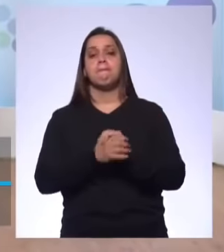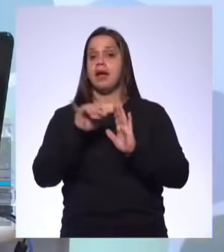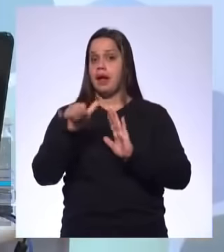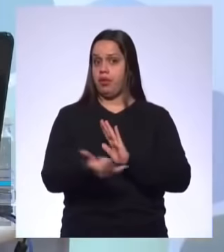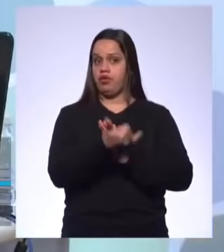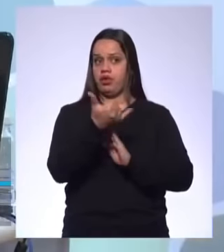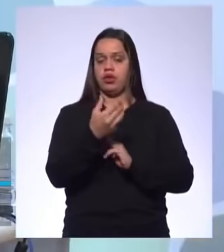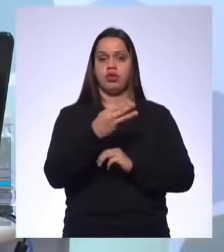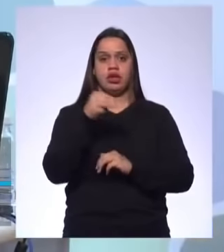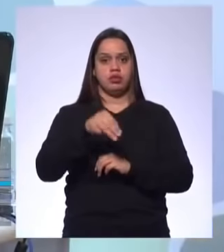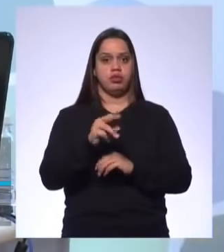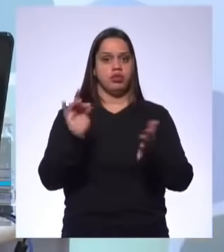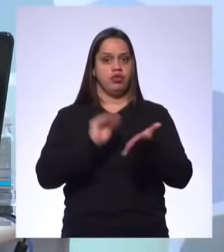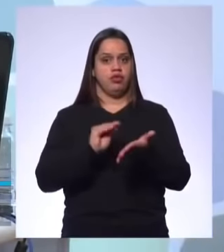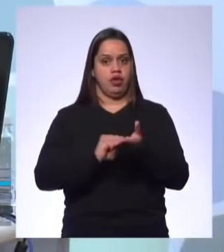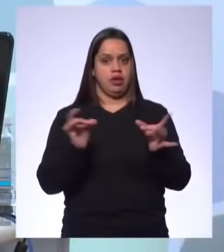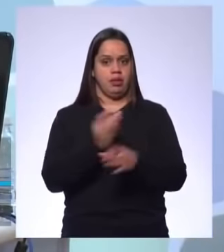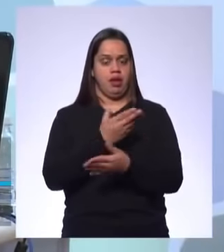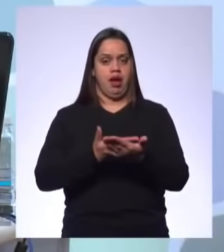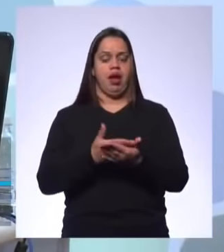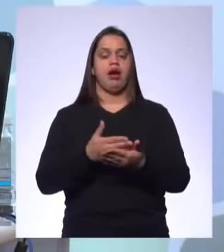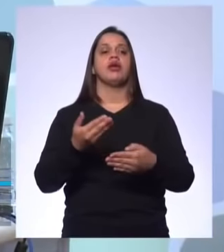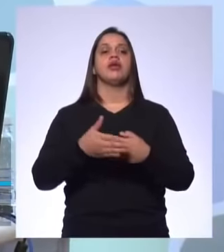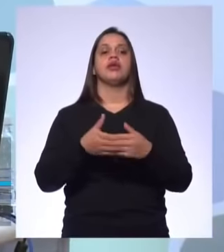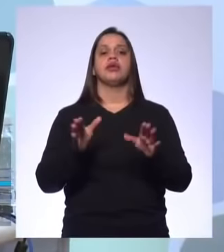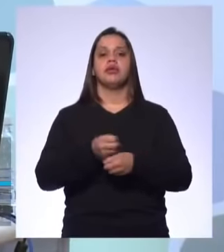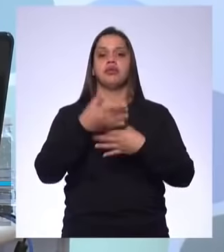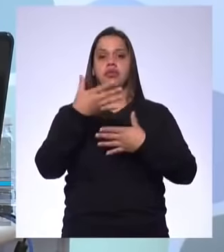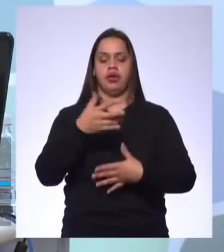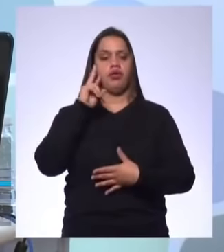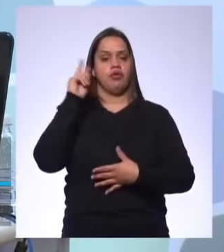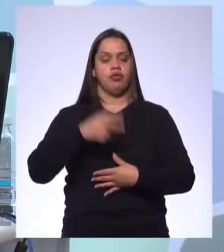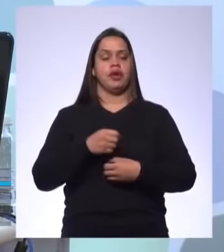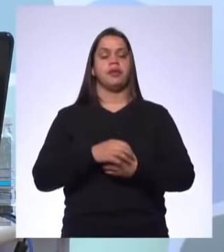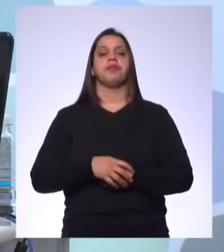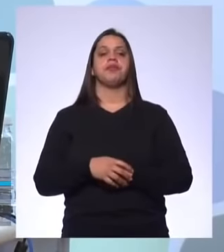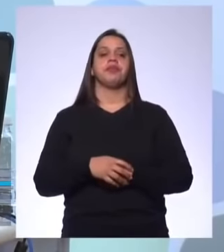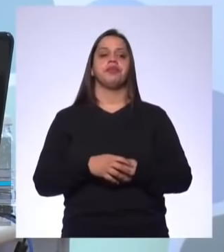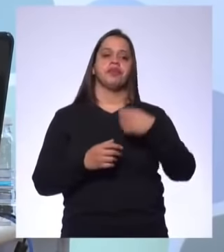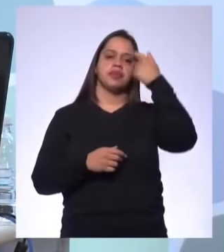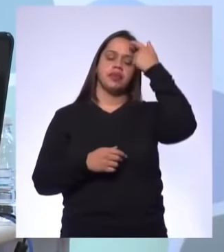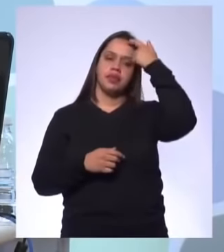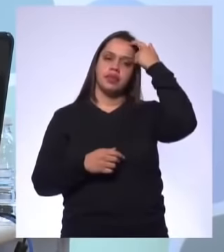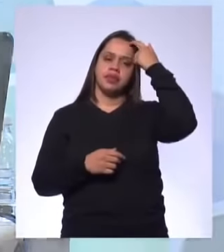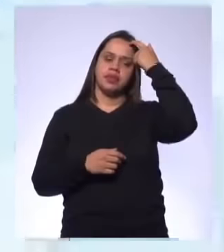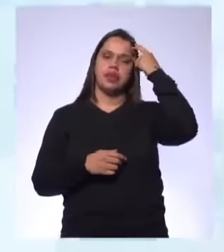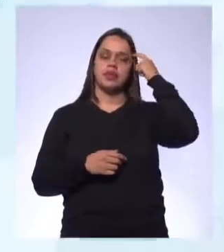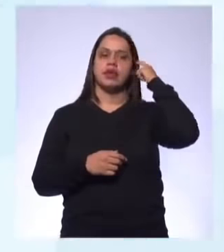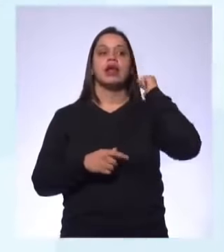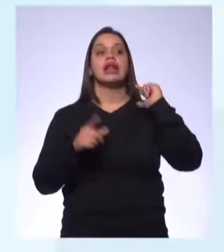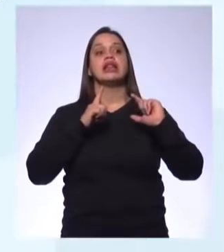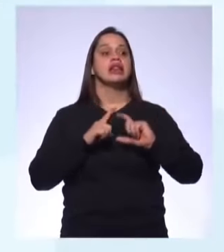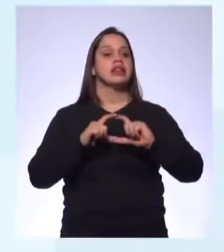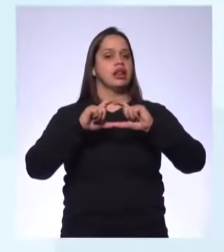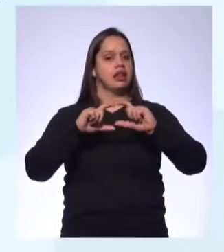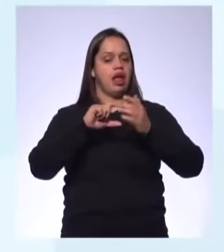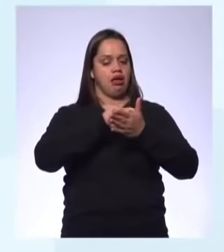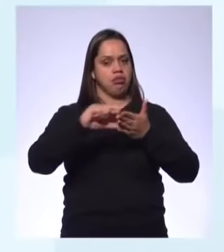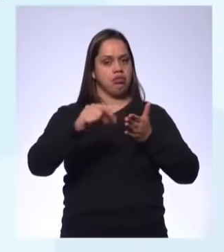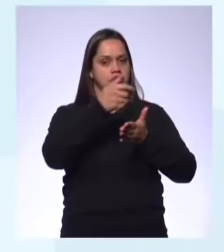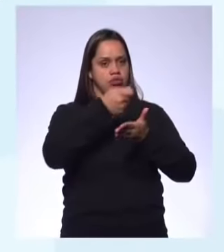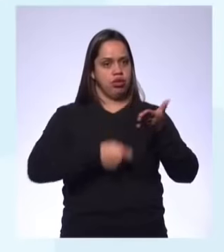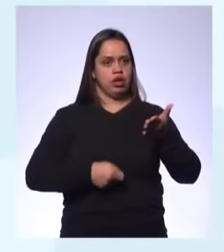3 minutos restantes, abre o chat aí para Pro. Pode abrir. Olha esse trecho aí. Temos o mesmo trecho, ok?